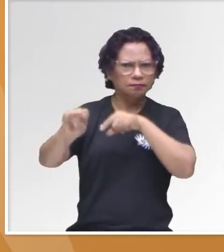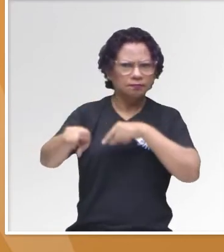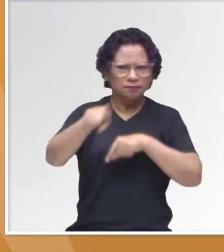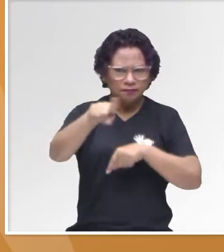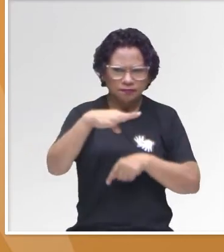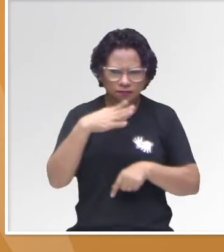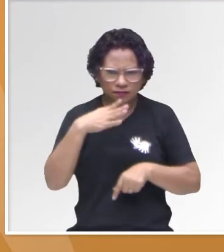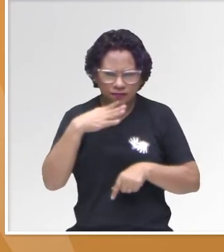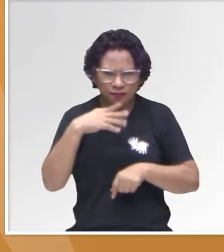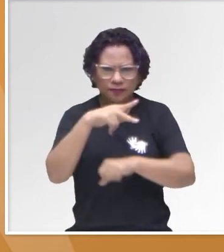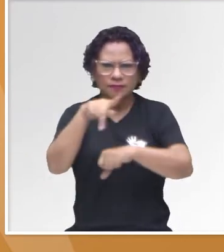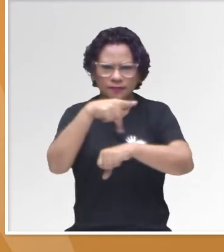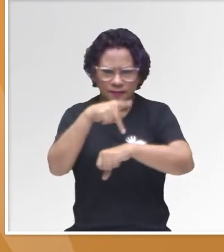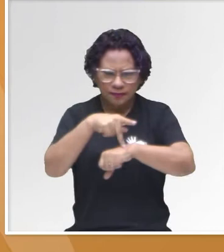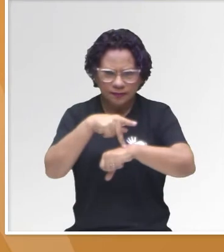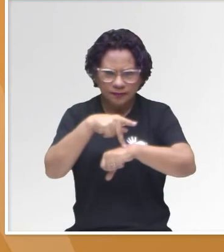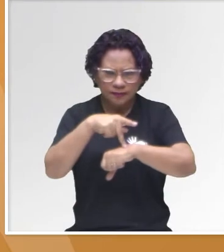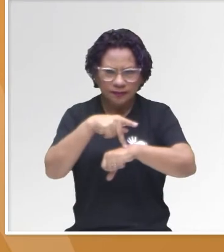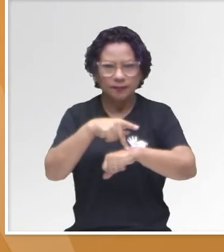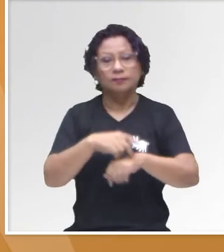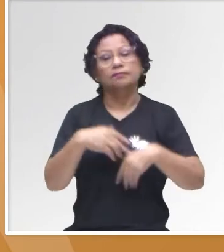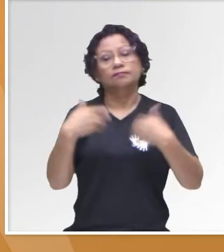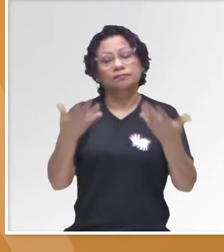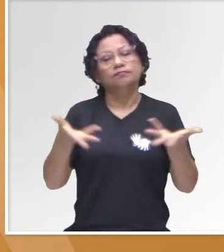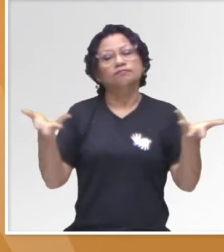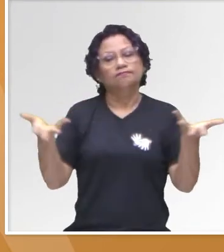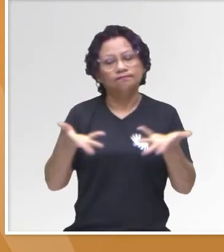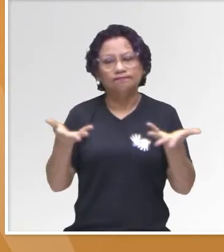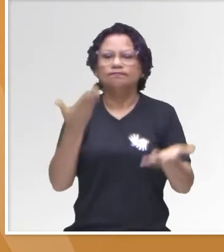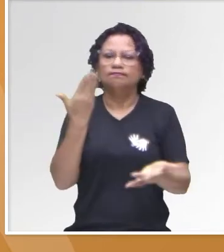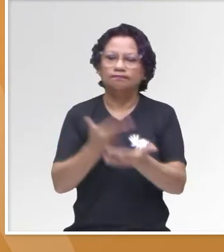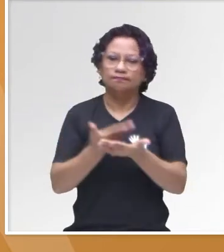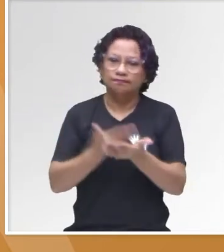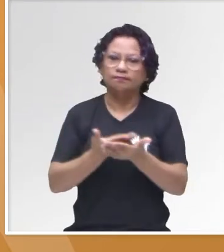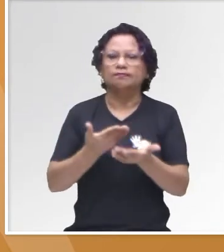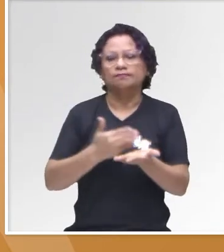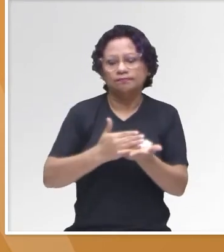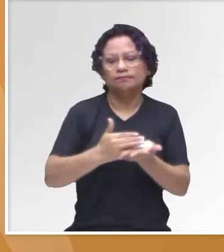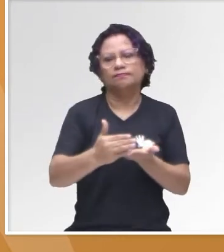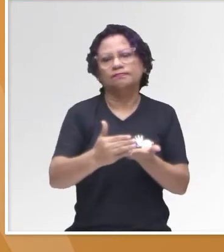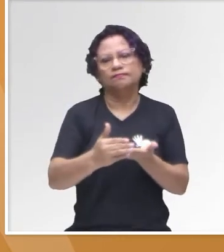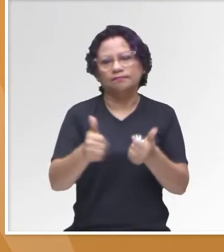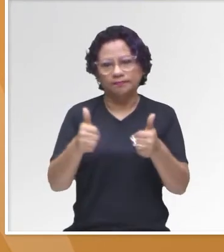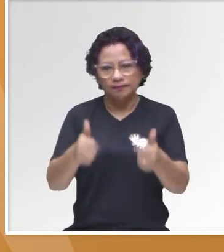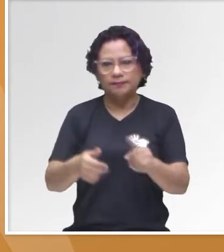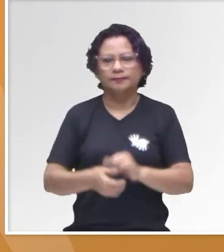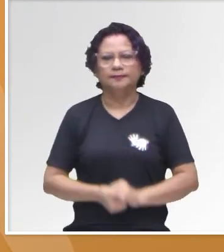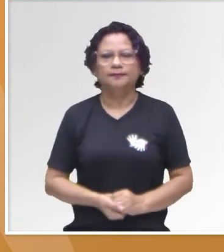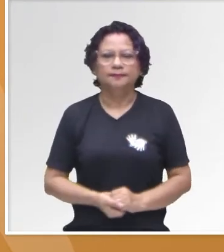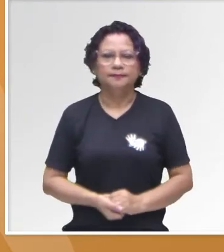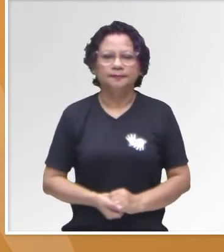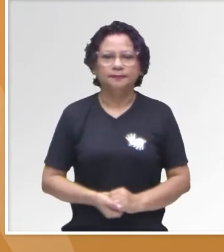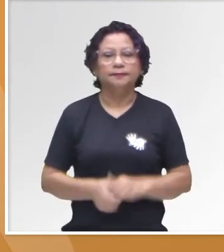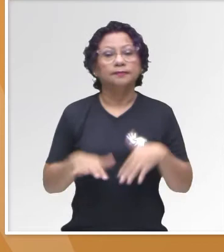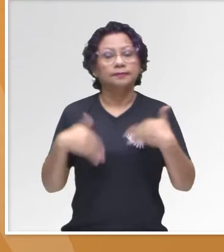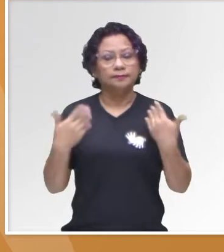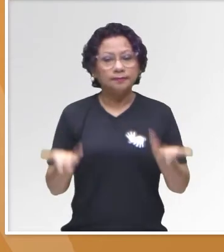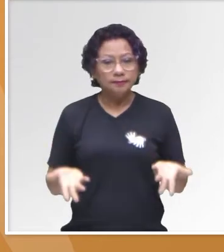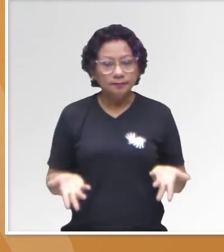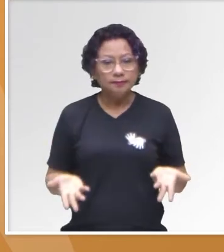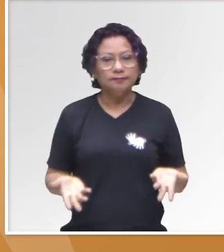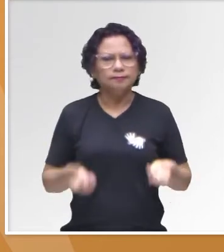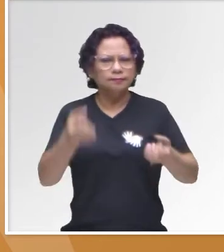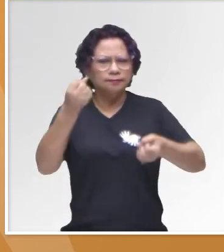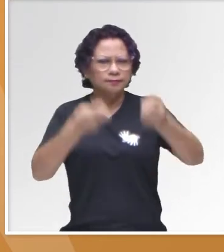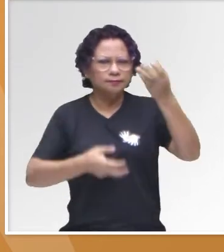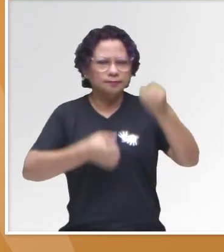esses países representam? É o que a gente vai ver na aula de hoje. Então, na nossa aula de hoje, nós vamos falar